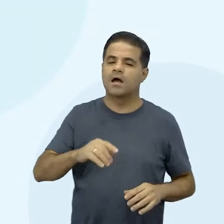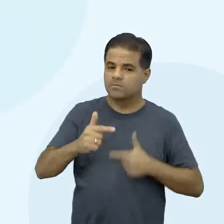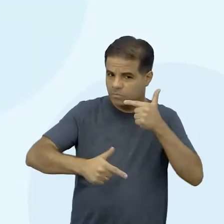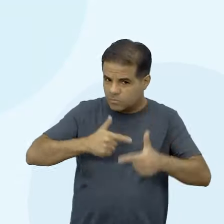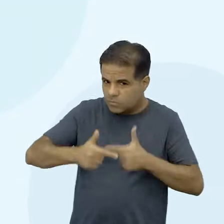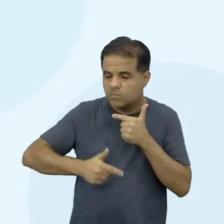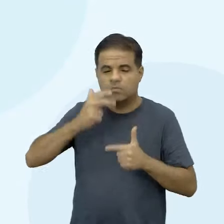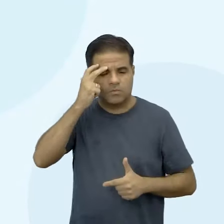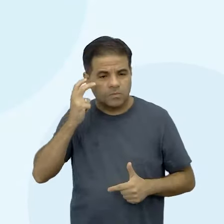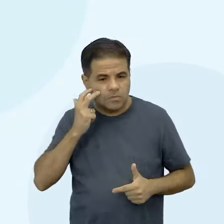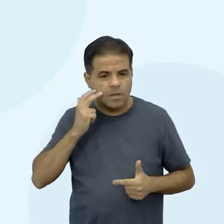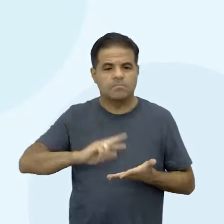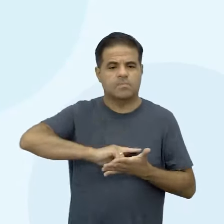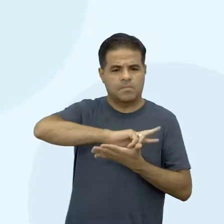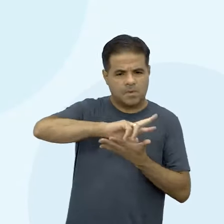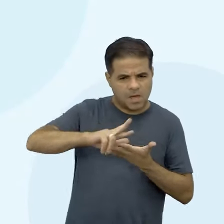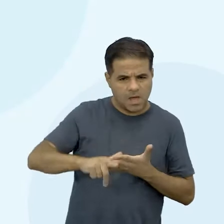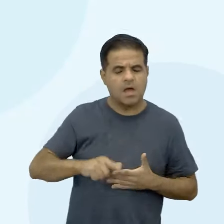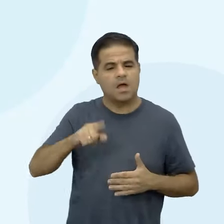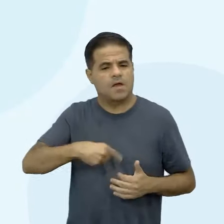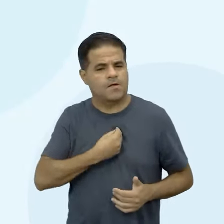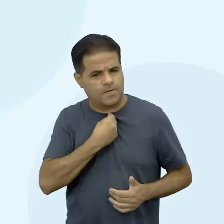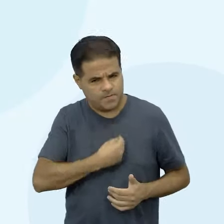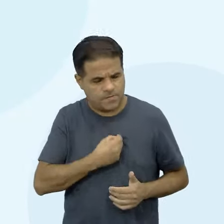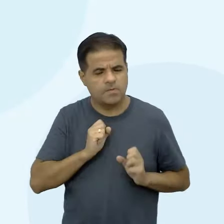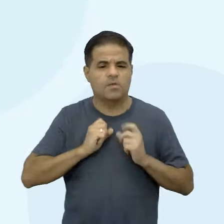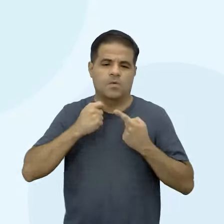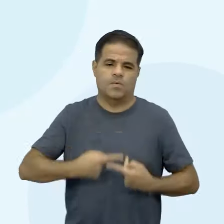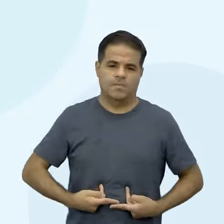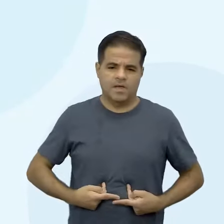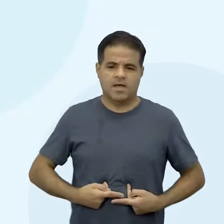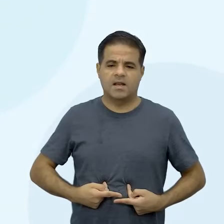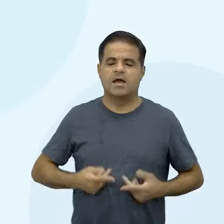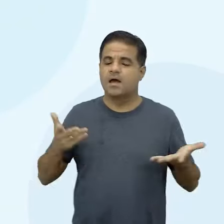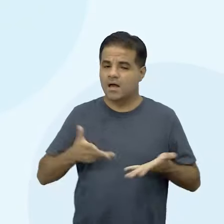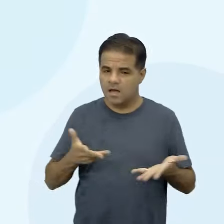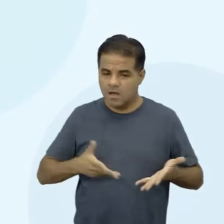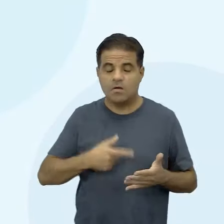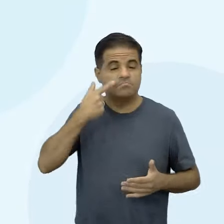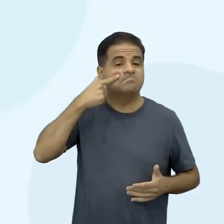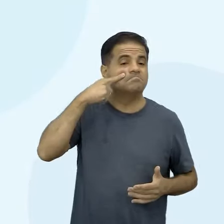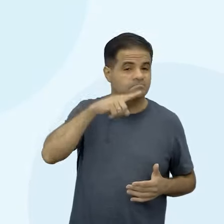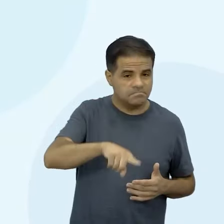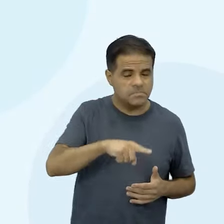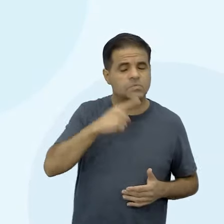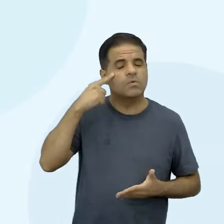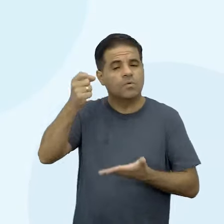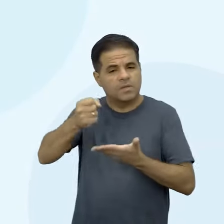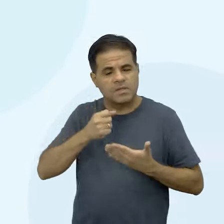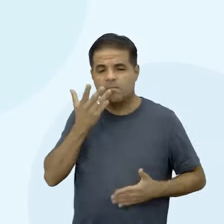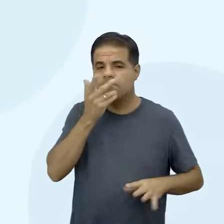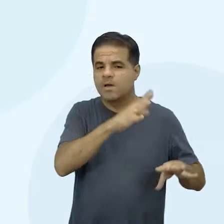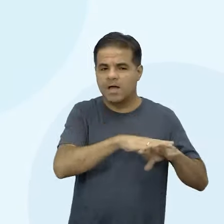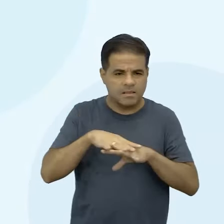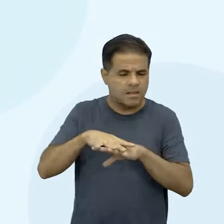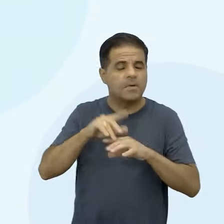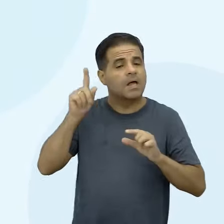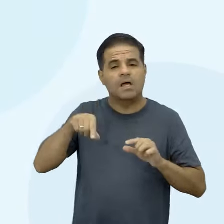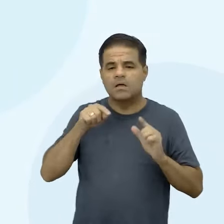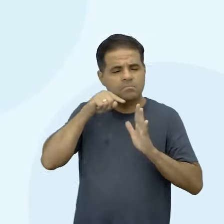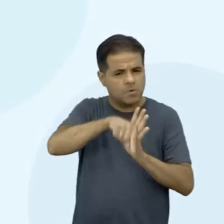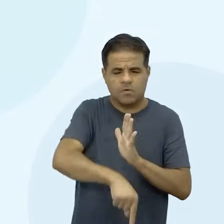trabalho e em outros aspectos da vida humana. Agora nós vamos ver o que ele traz em matemática, né?